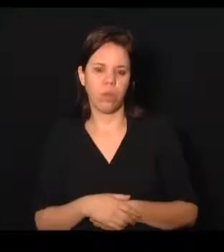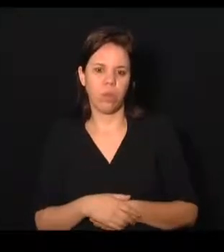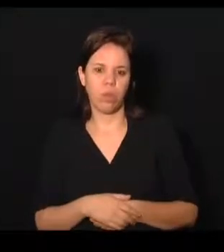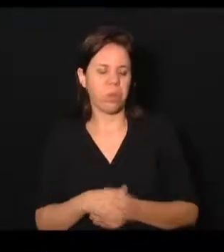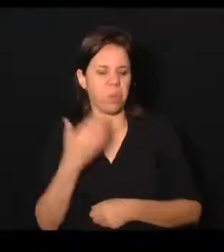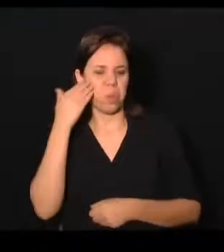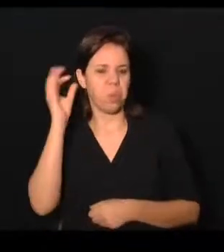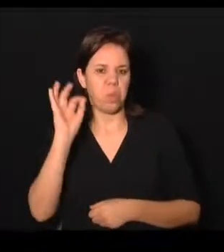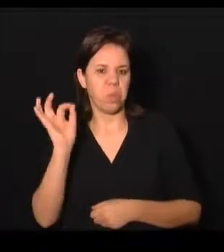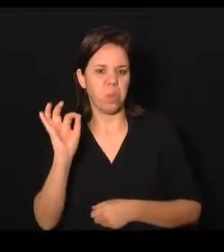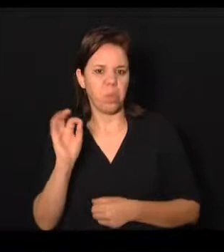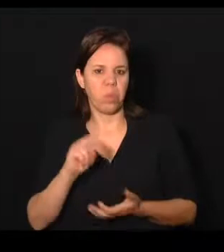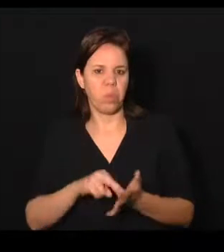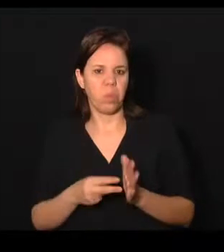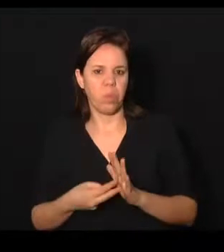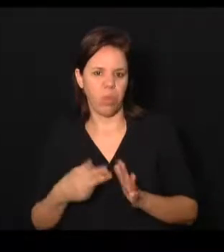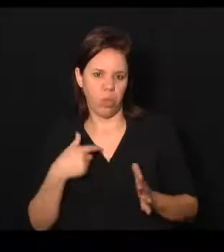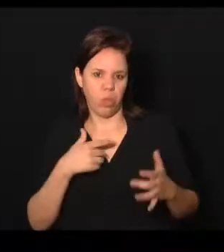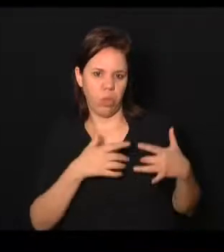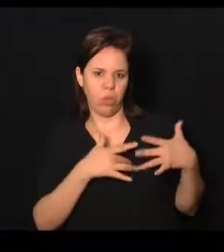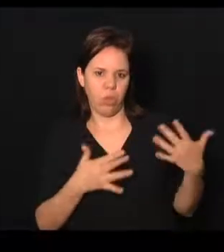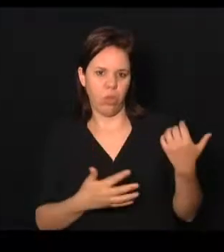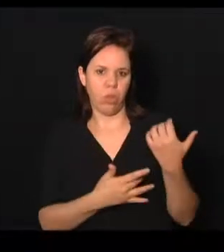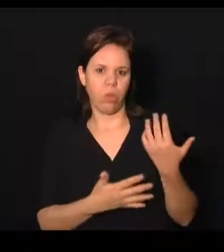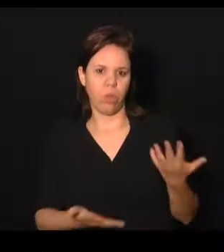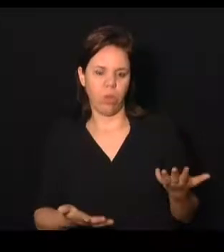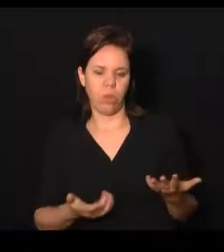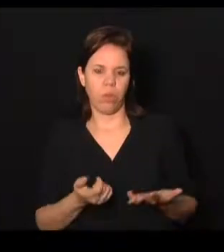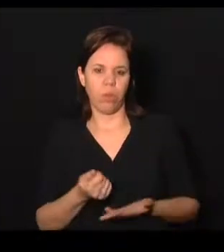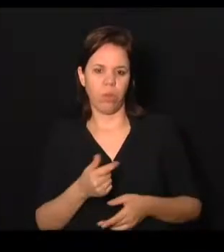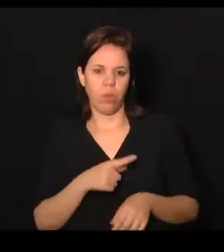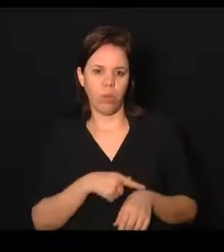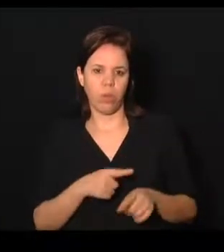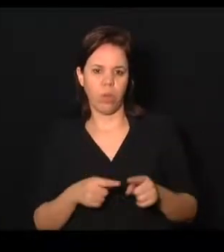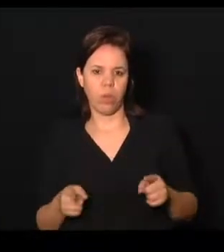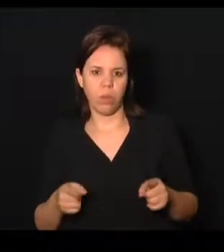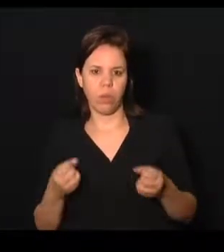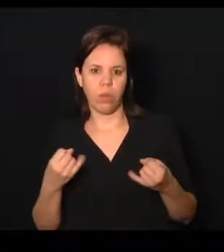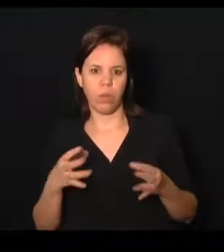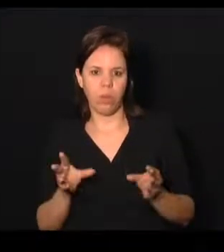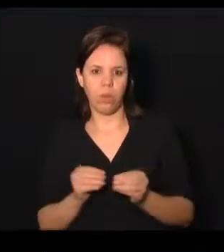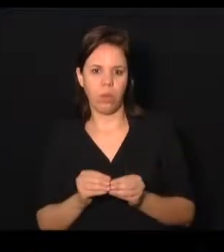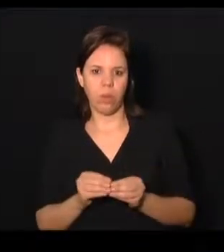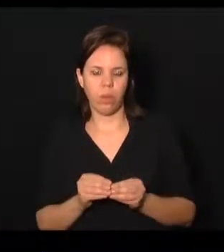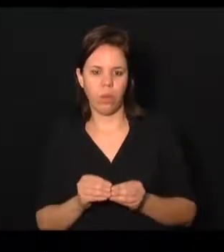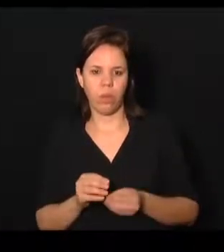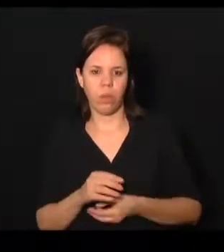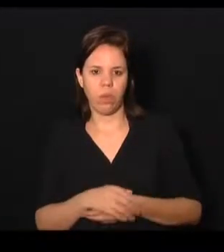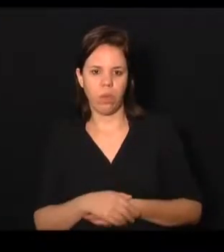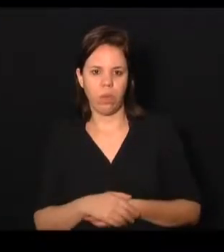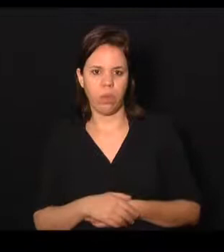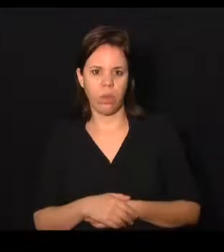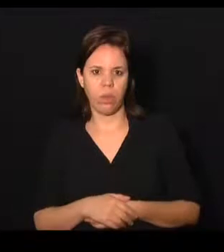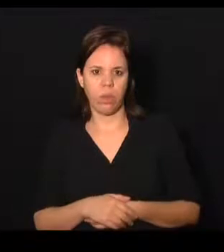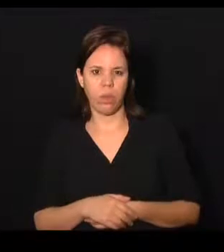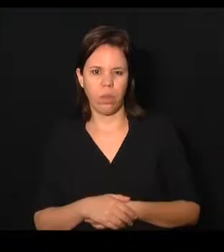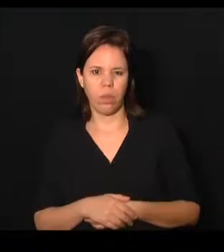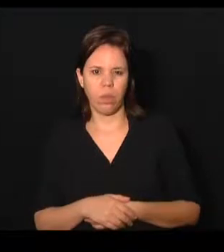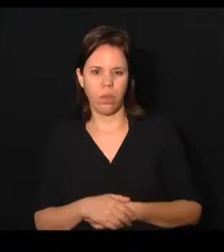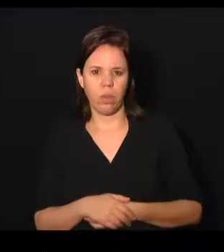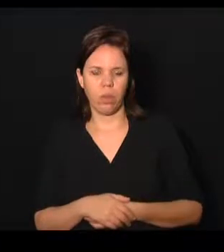bem. Tá. Entendeu? Eu sou doador veterano, e depois no final vou contar uma passagem que eu tive. O doador veterano